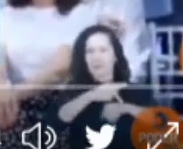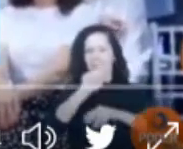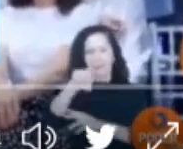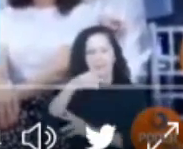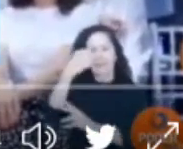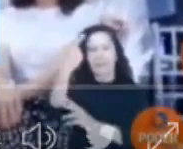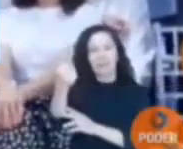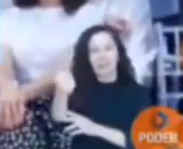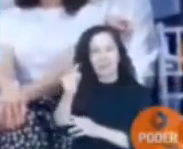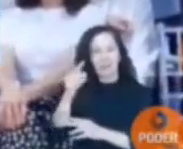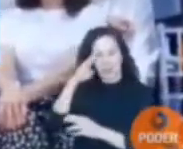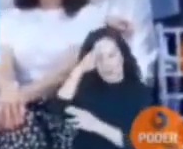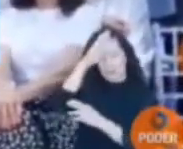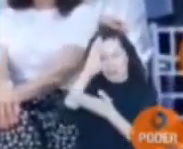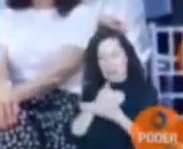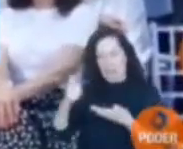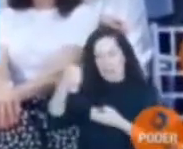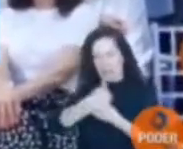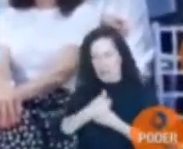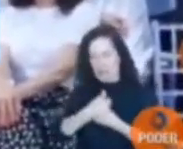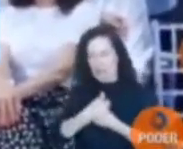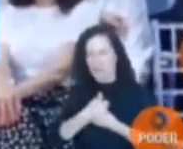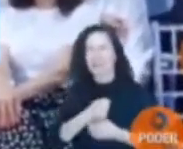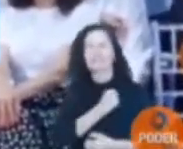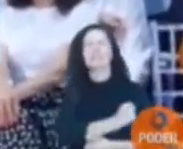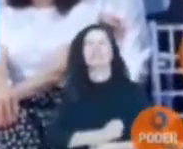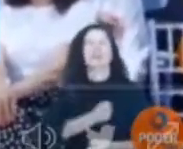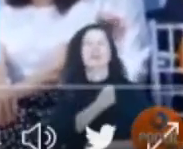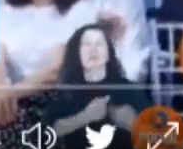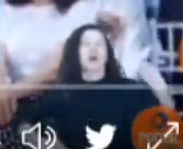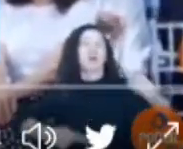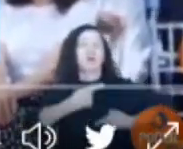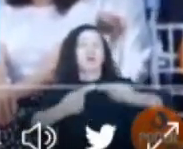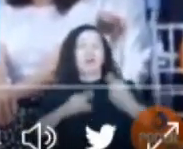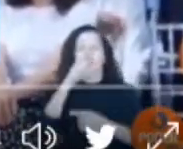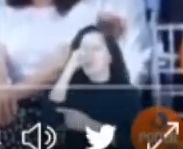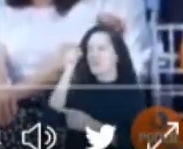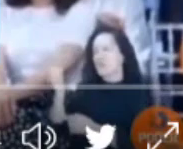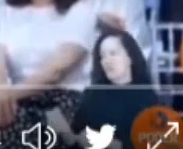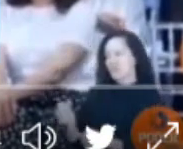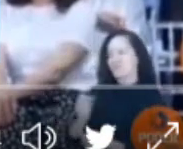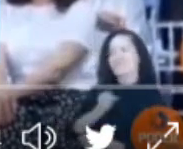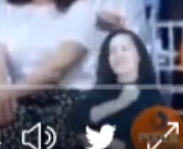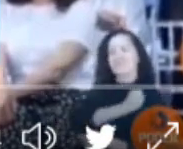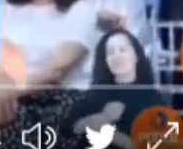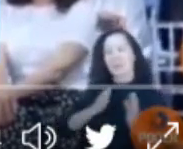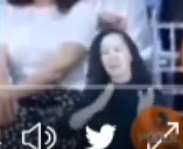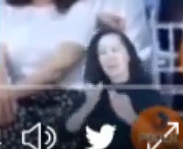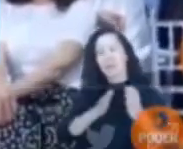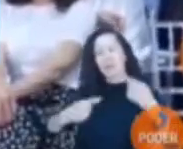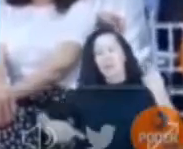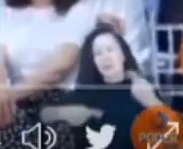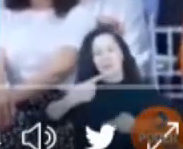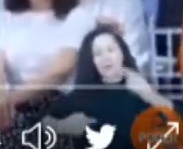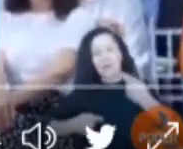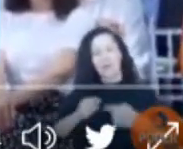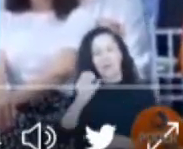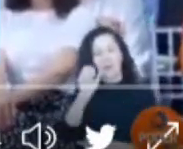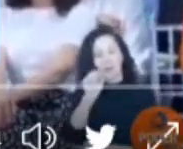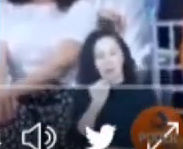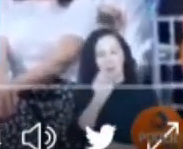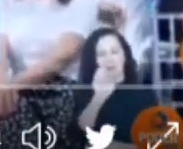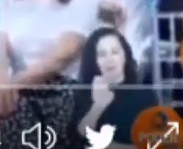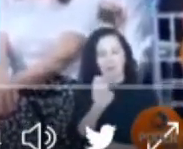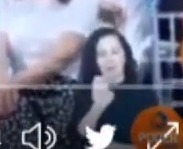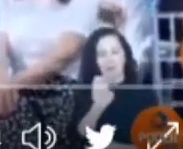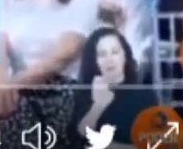Bolsonaro, que saudade do debate com o Alckmin, que saudade do debate com o Serra, que saudade do debate com o